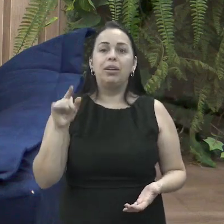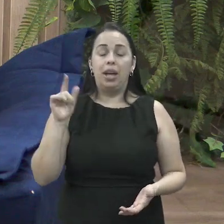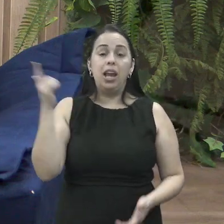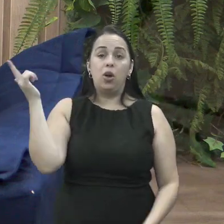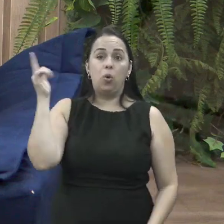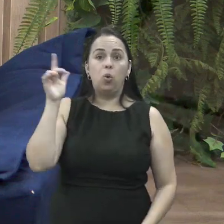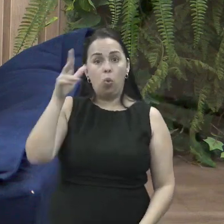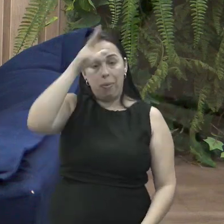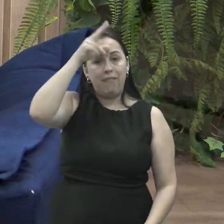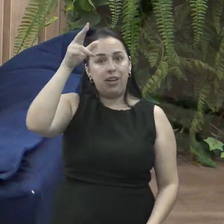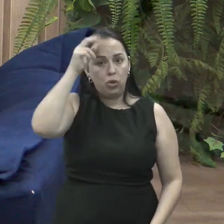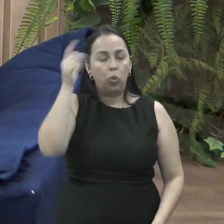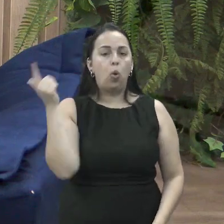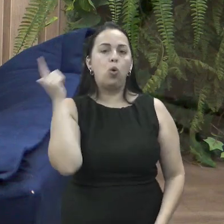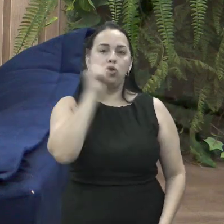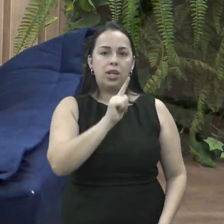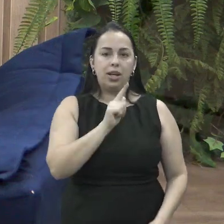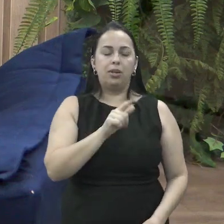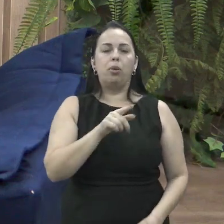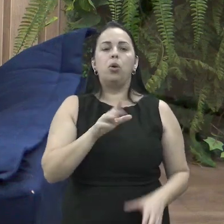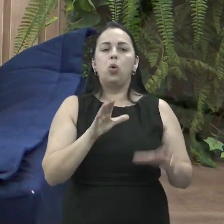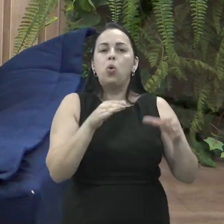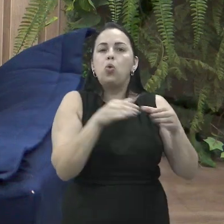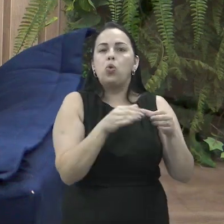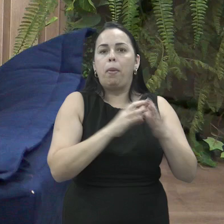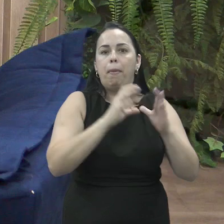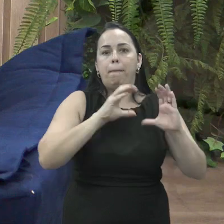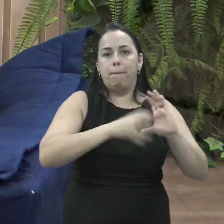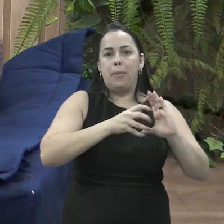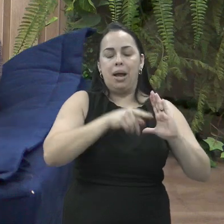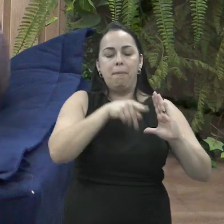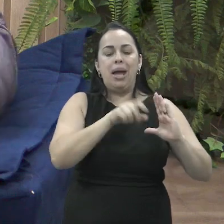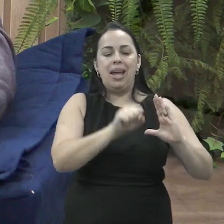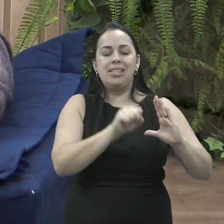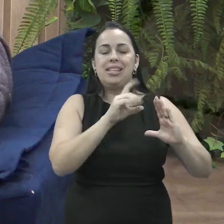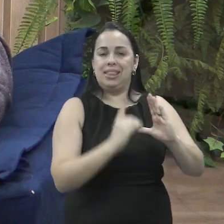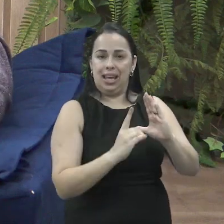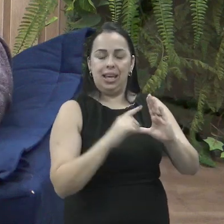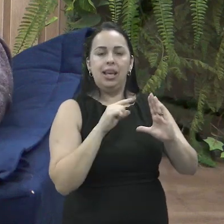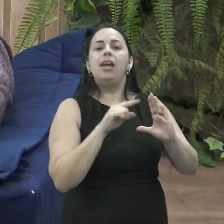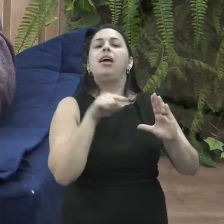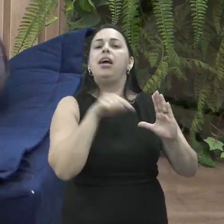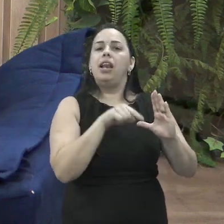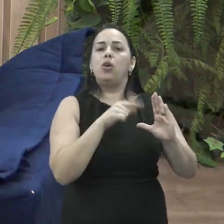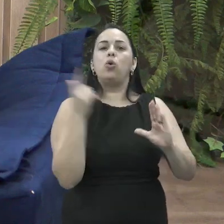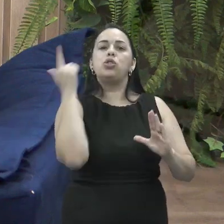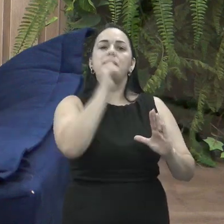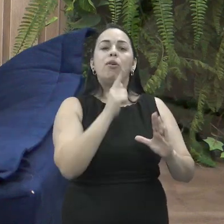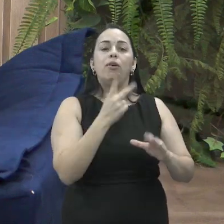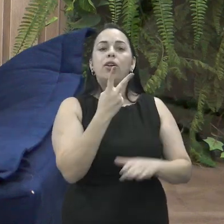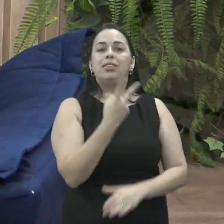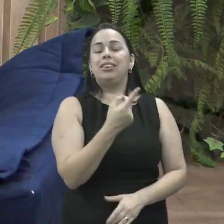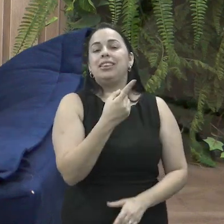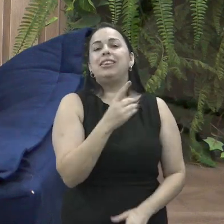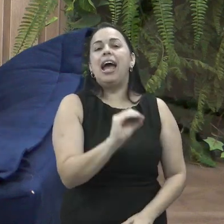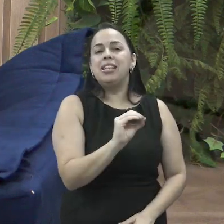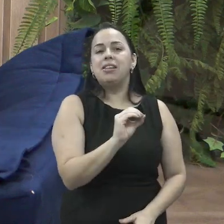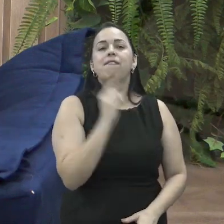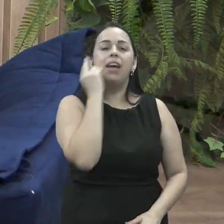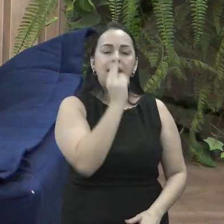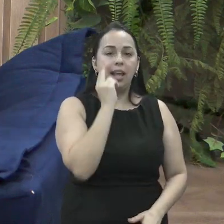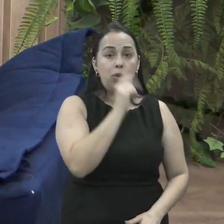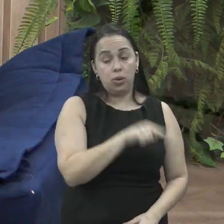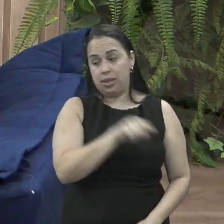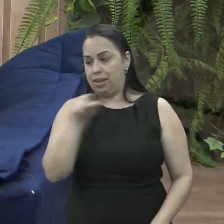eleição. Ele conseguiu, com a chapa do PSD, eleger esses mesmos 10 vereadores. Então, nós temos 10 de um lado e, do outro lado, nós